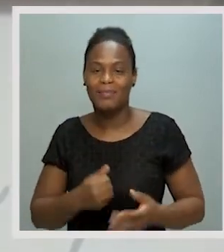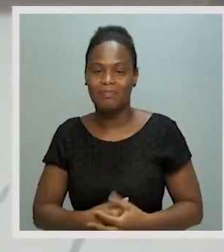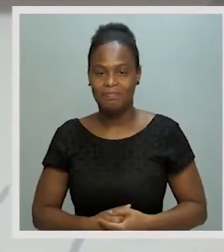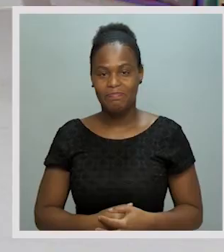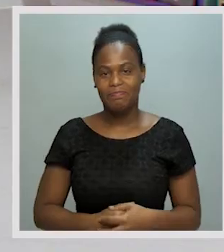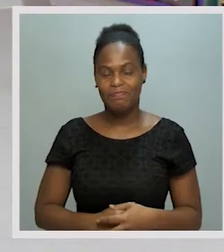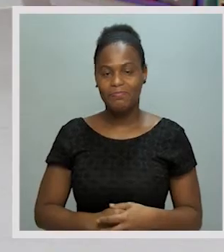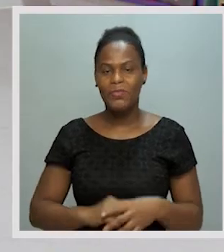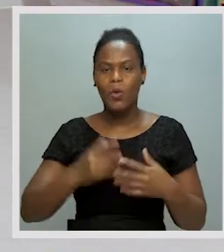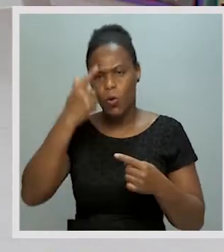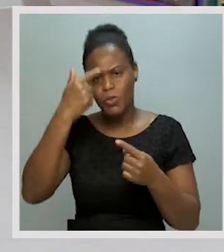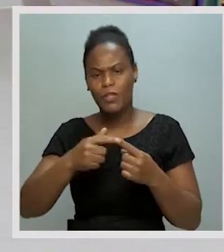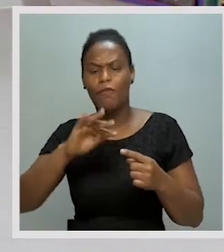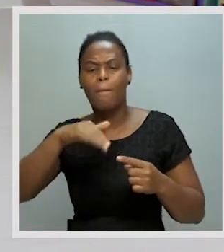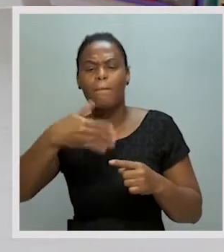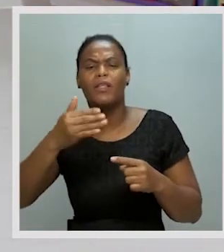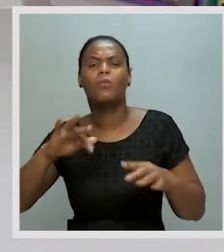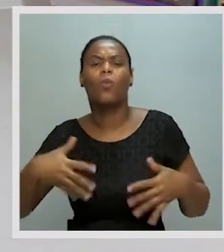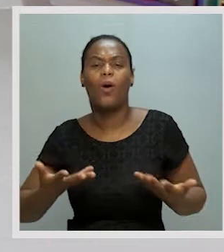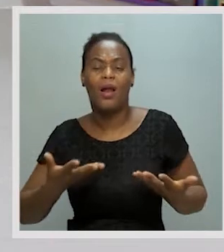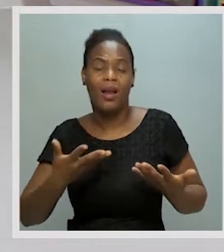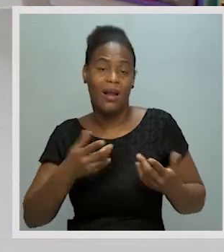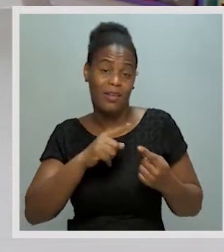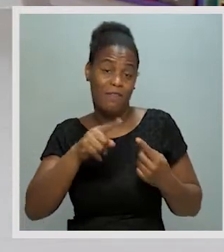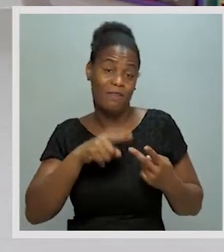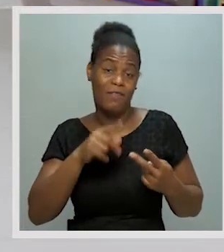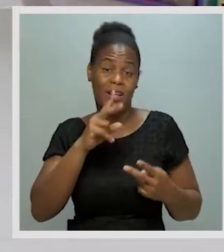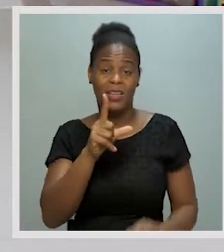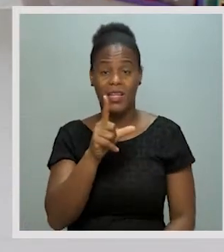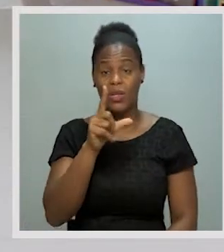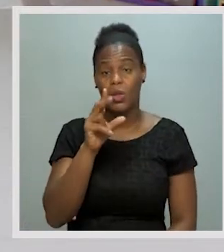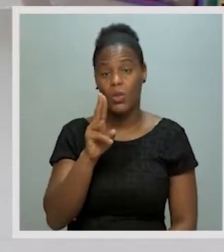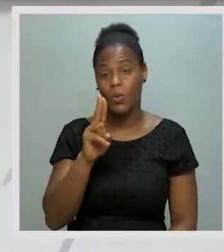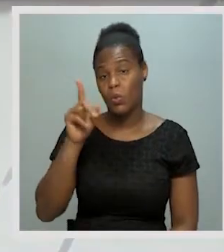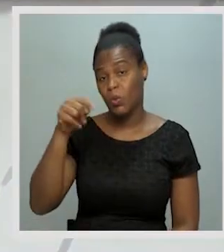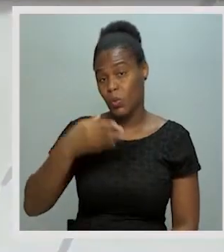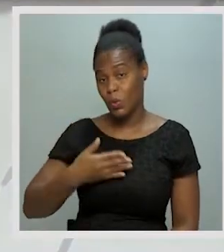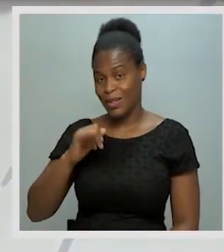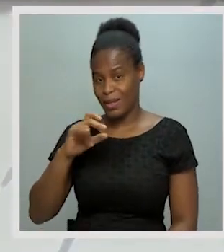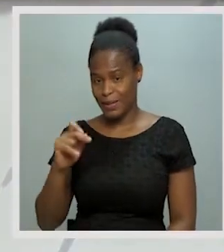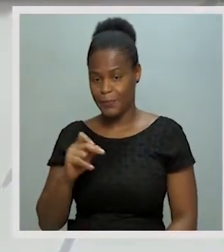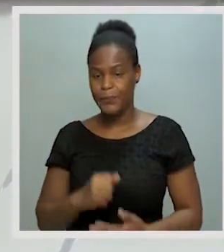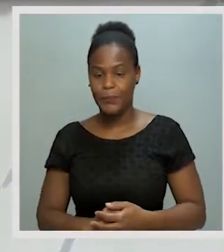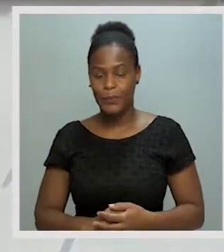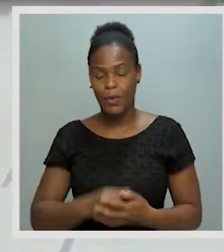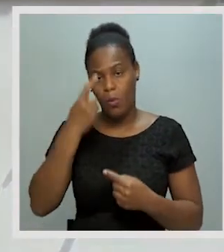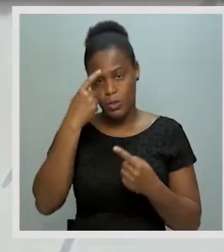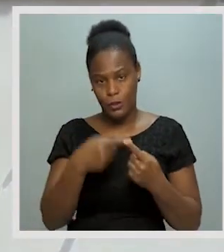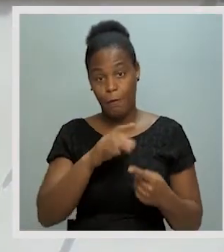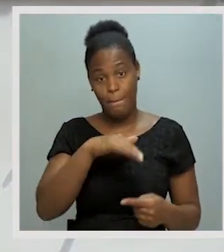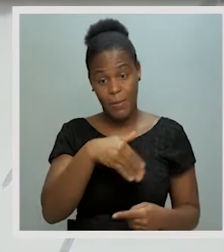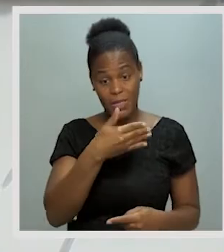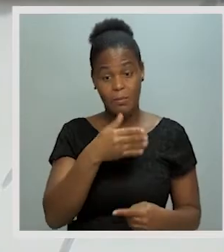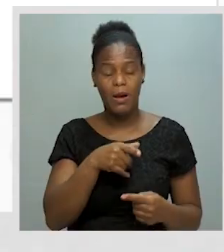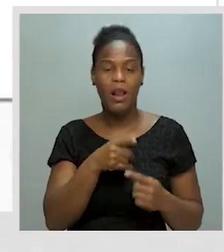isto. Então, qual é o objetivo principal da vertente lúdica? O objetivo principal, como eu já